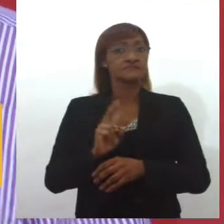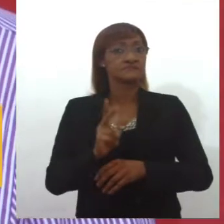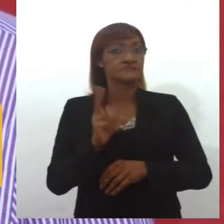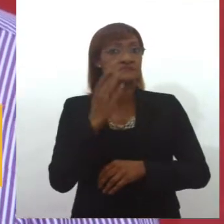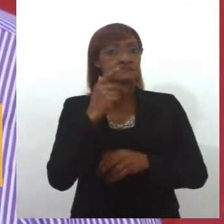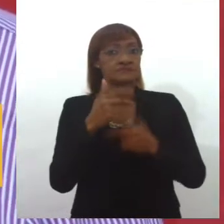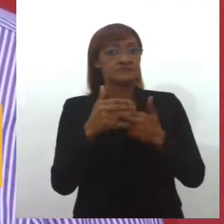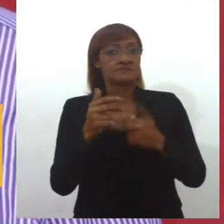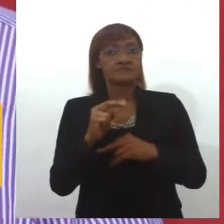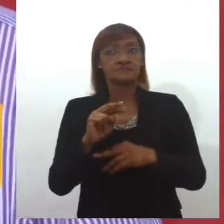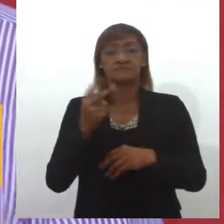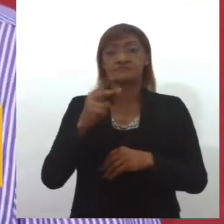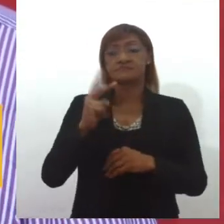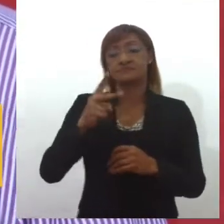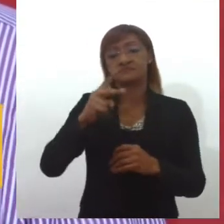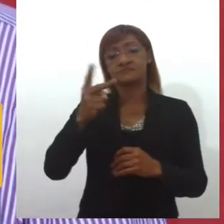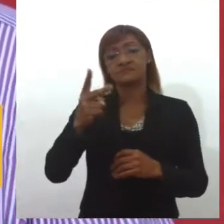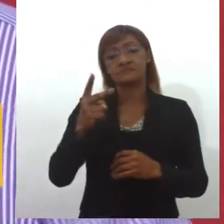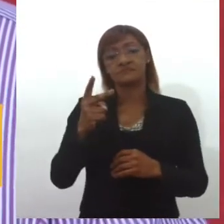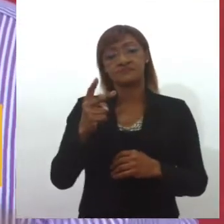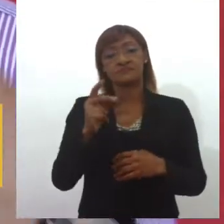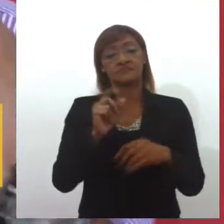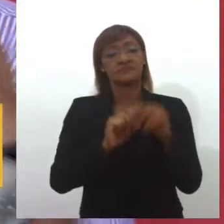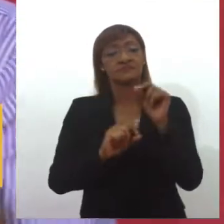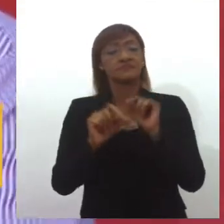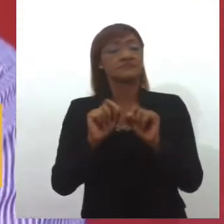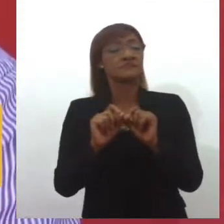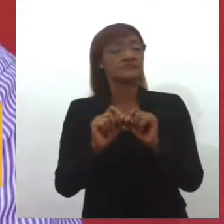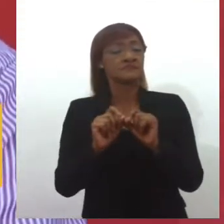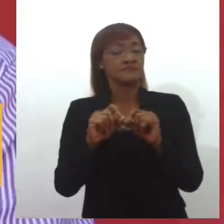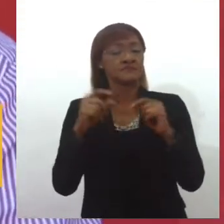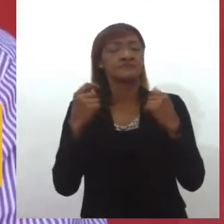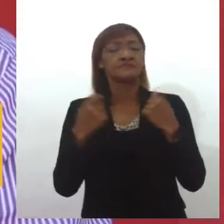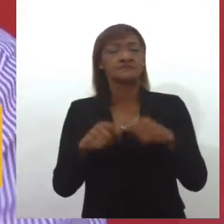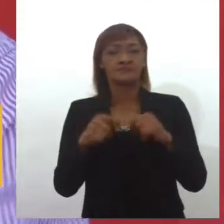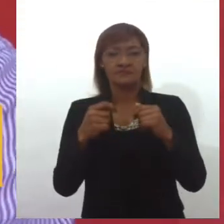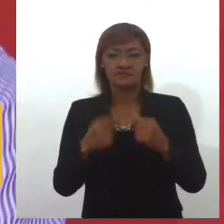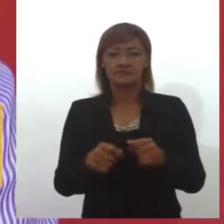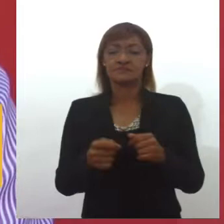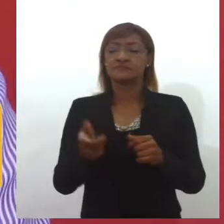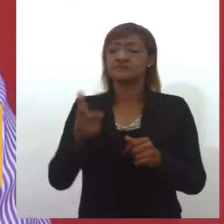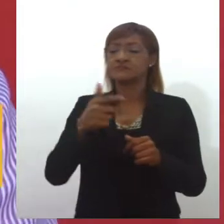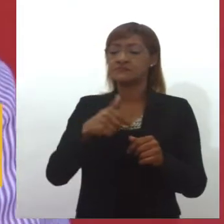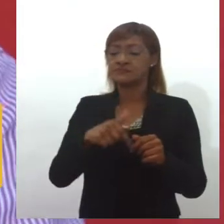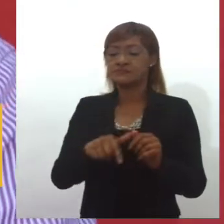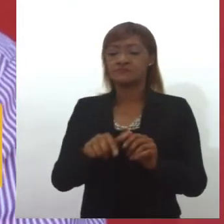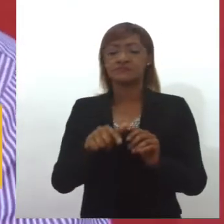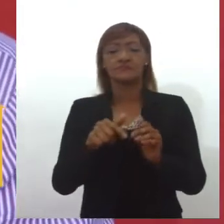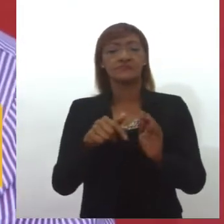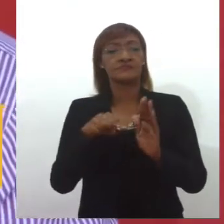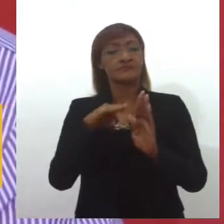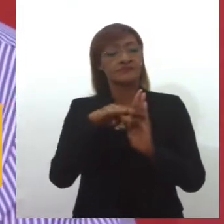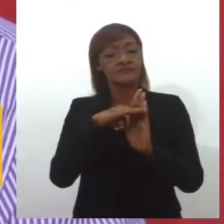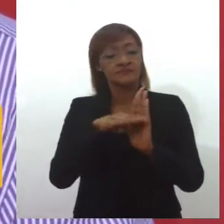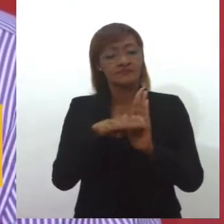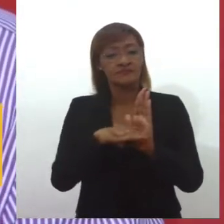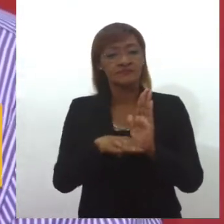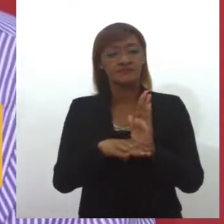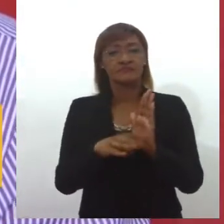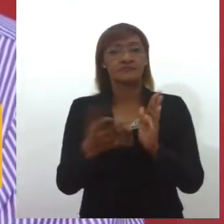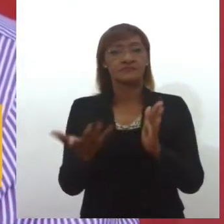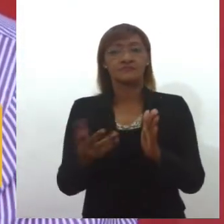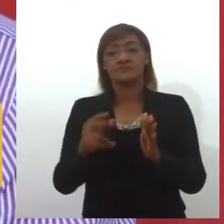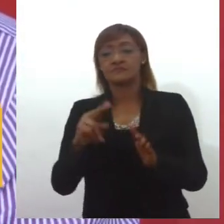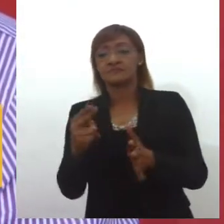e queira ou não queira, isso necessita que a gente faça reprogramação, a gente se planeje, a gente faça